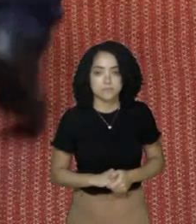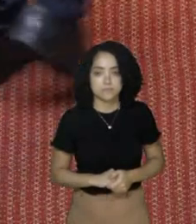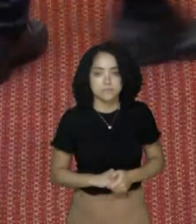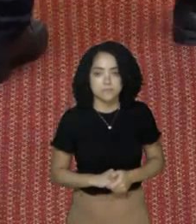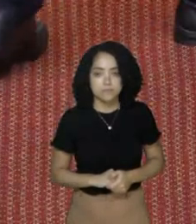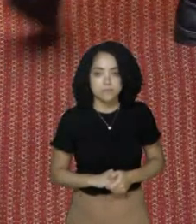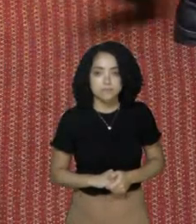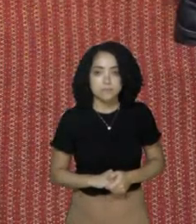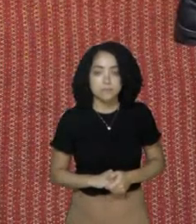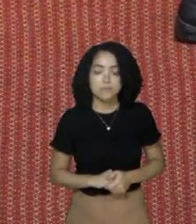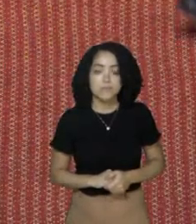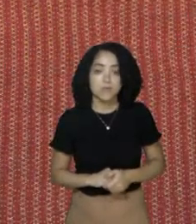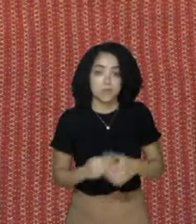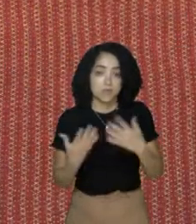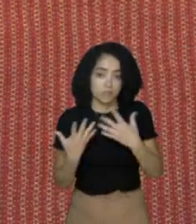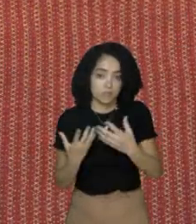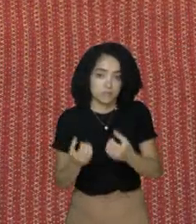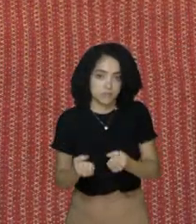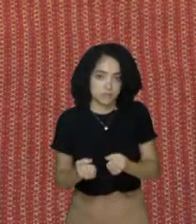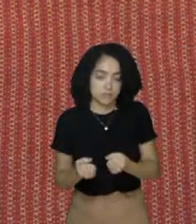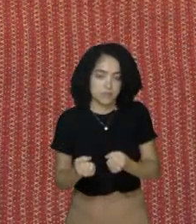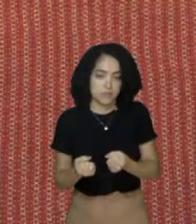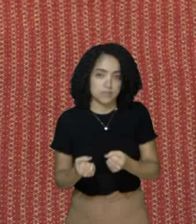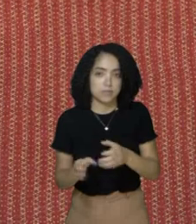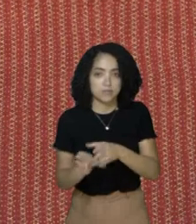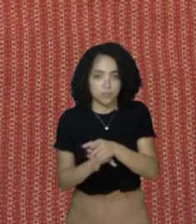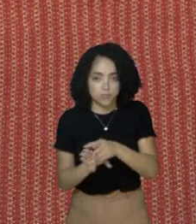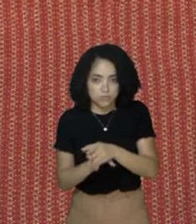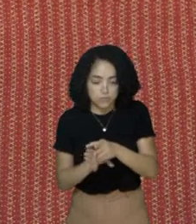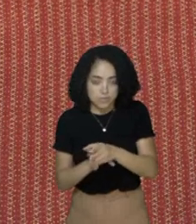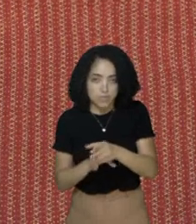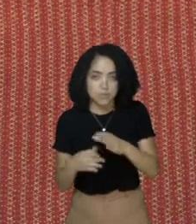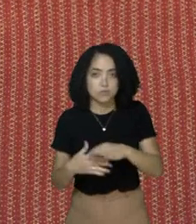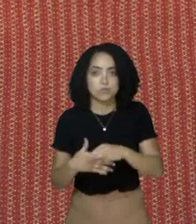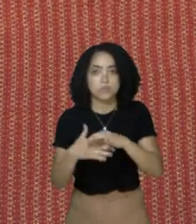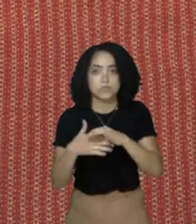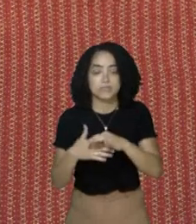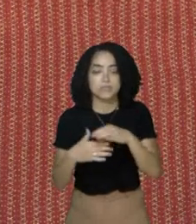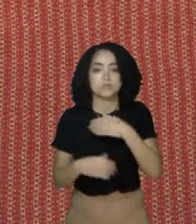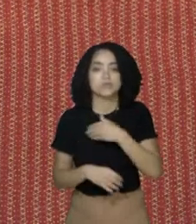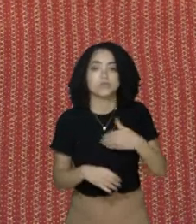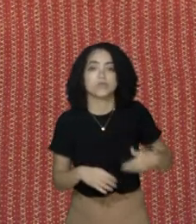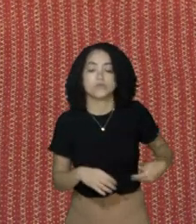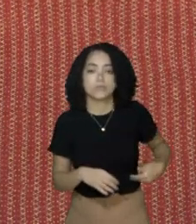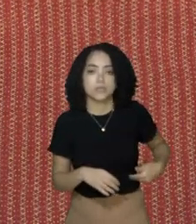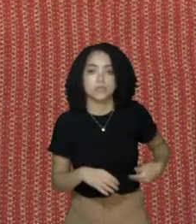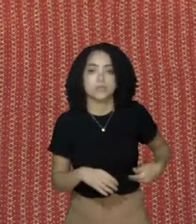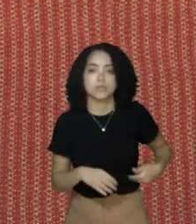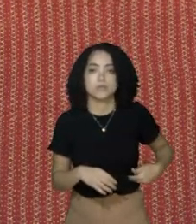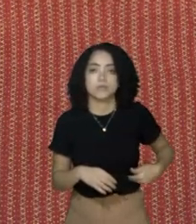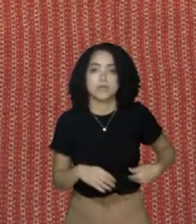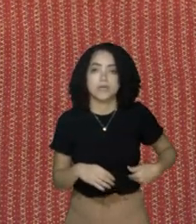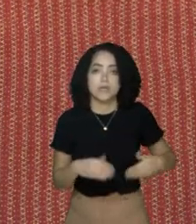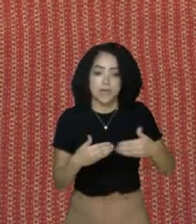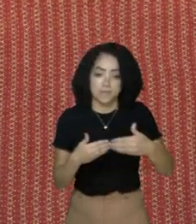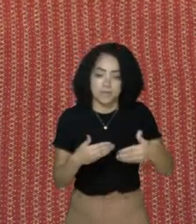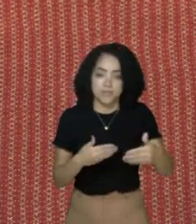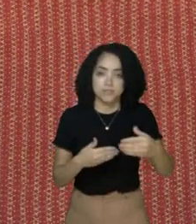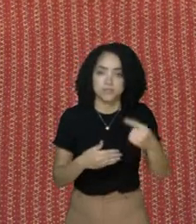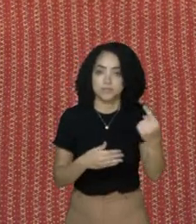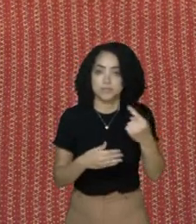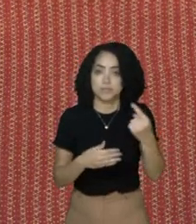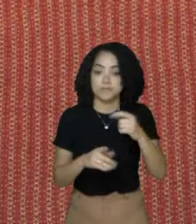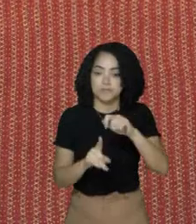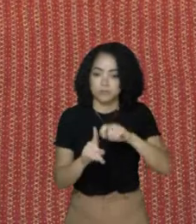a orientação do líder do governo, do Ivan Nats, a partir de 1º de janeiro, certo? Até